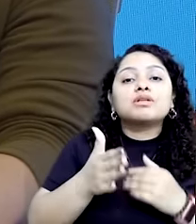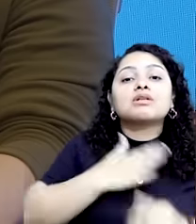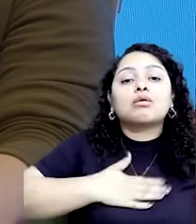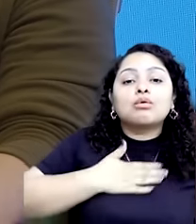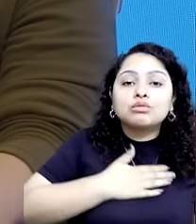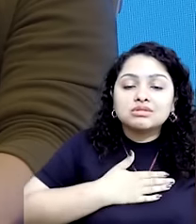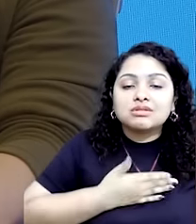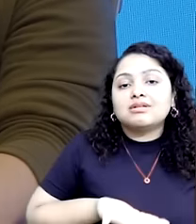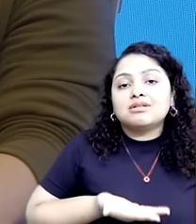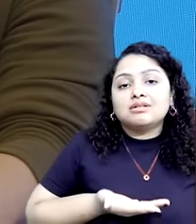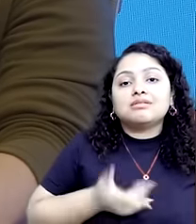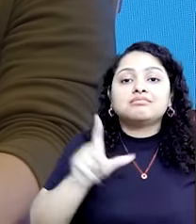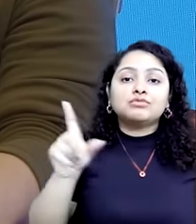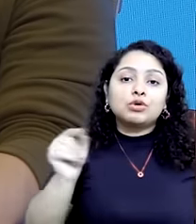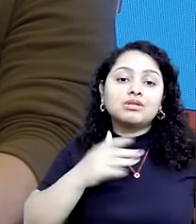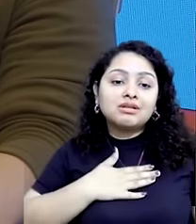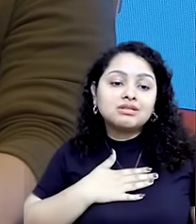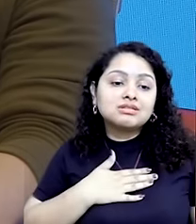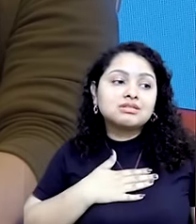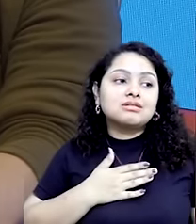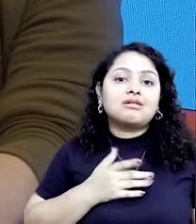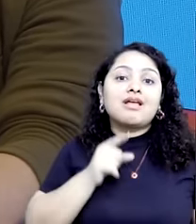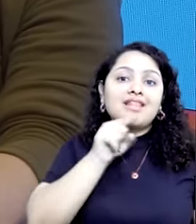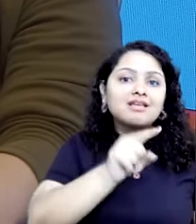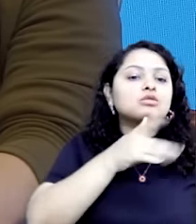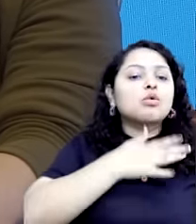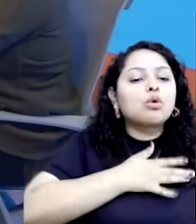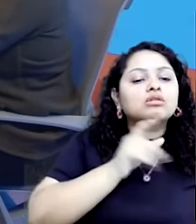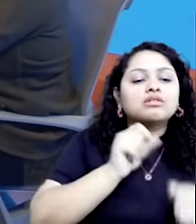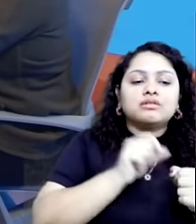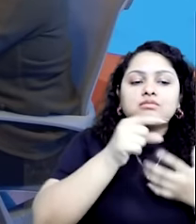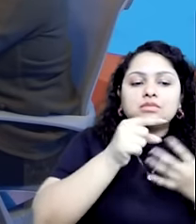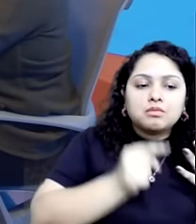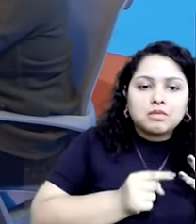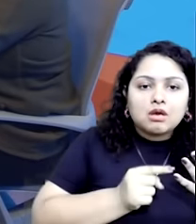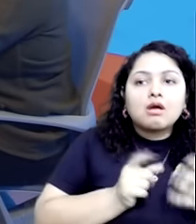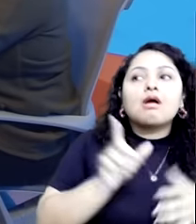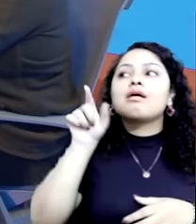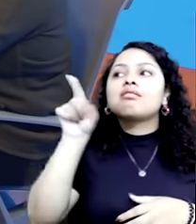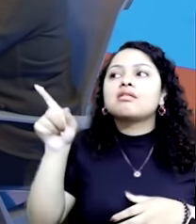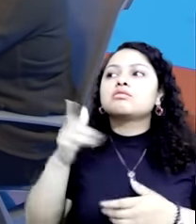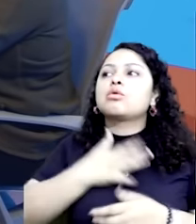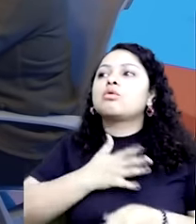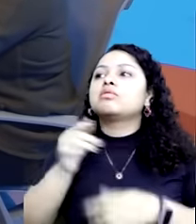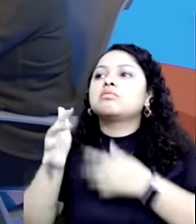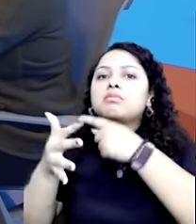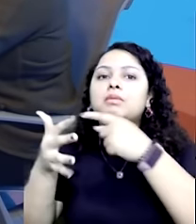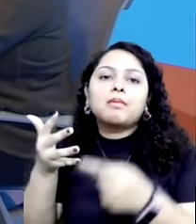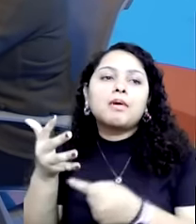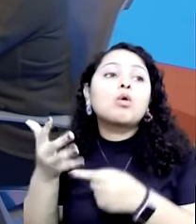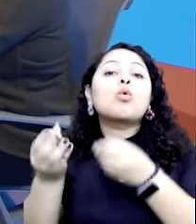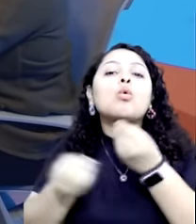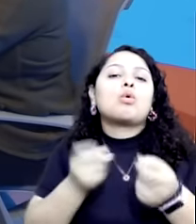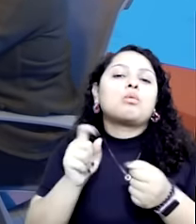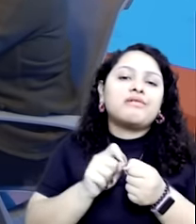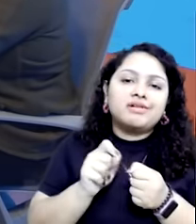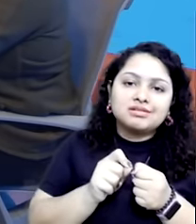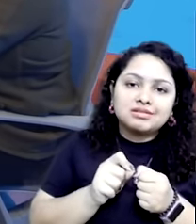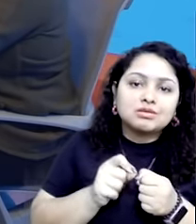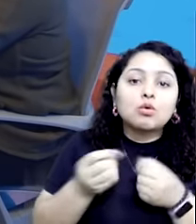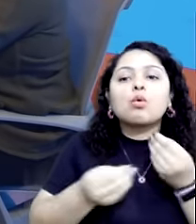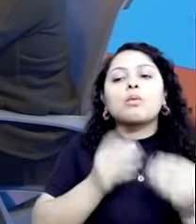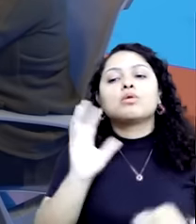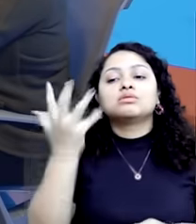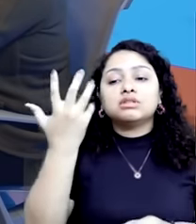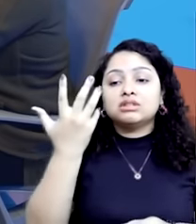isso seu preferido para isso ah não nesse daqui eu gosto de fazer tal coisa nesse daqui gosto de fazer tal coisa mas como isso acontece